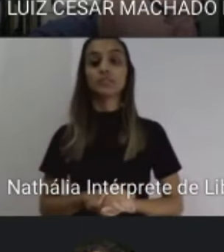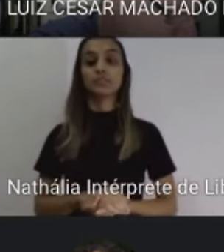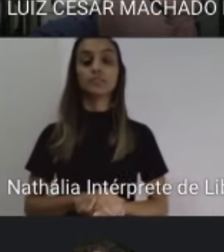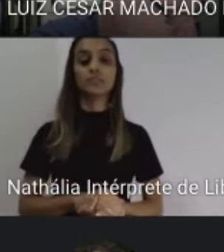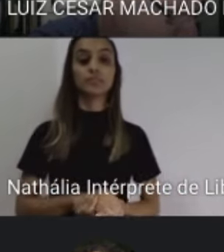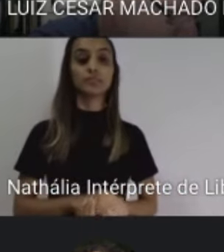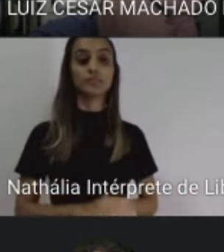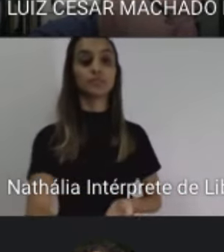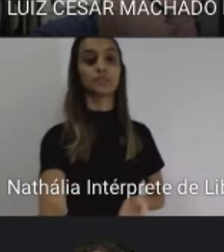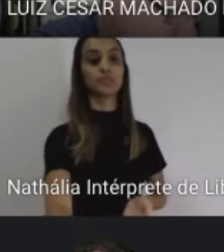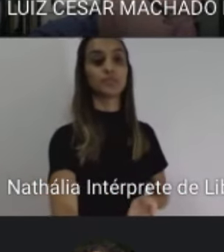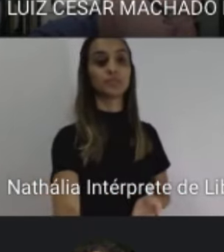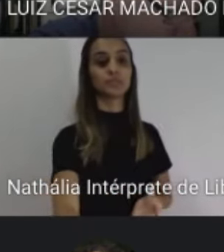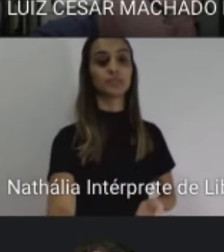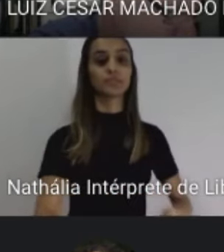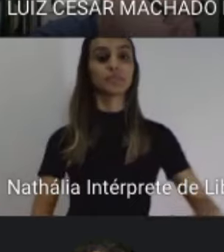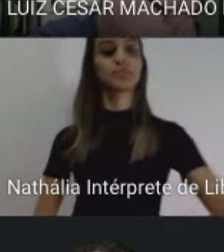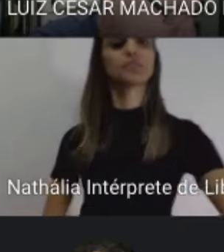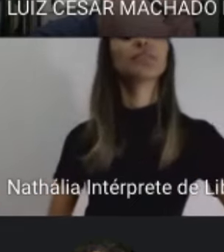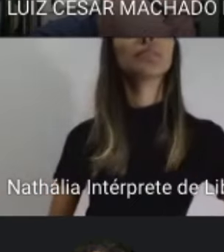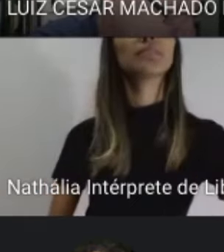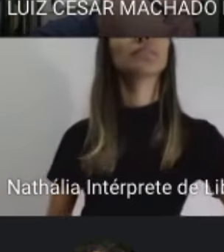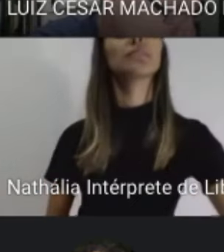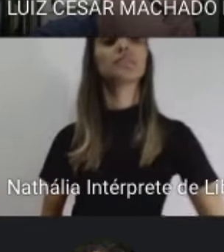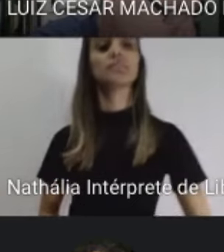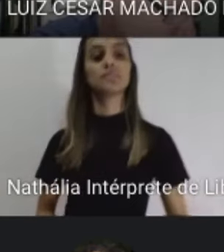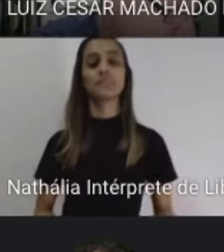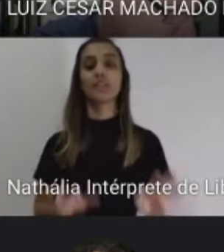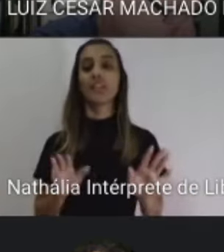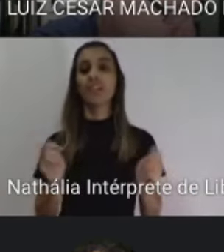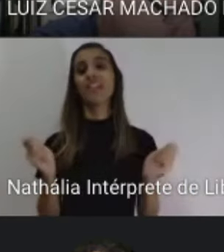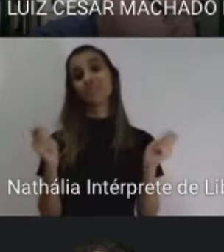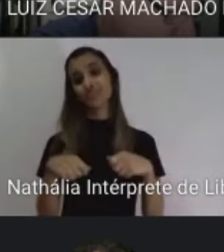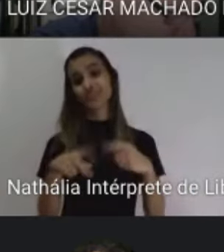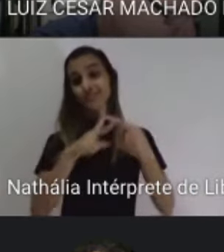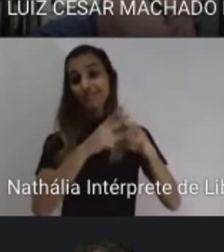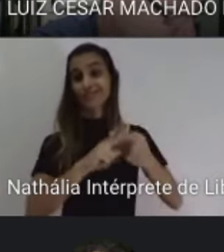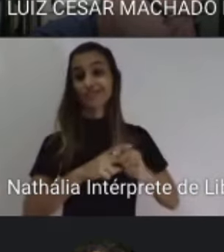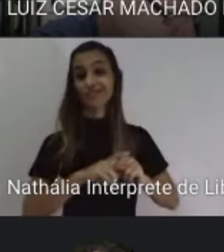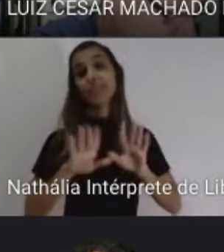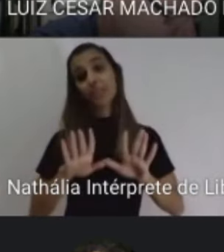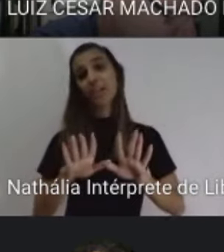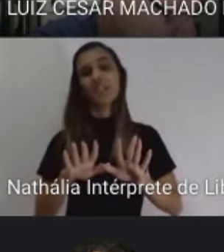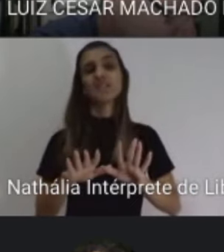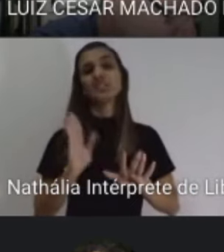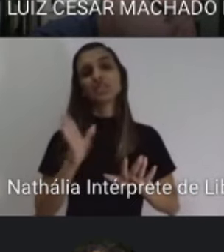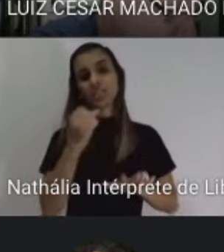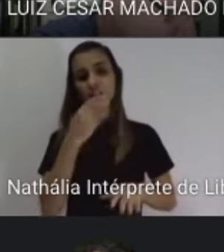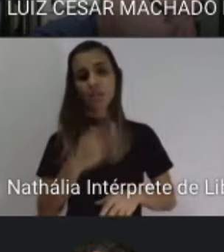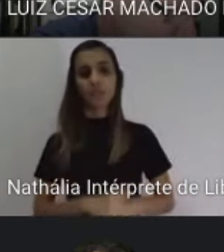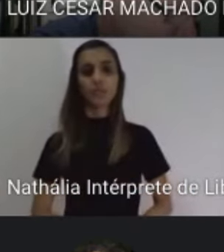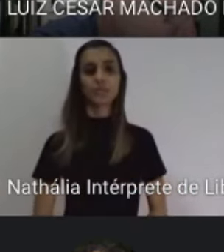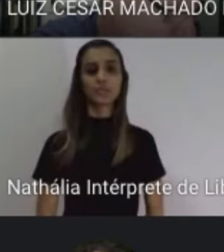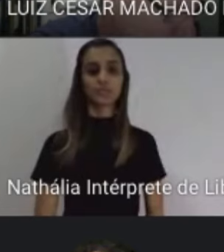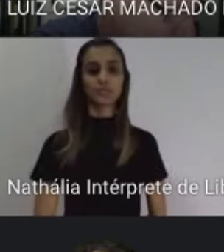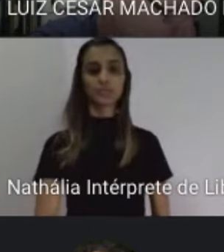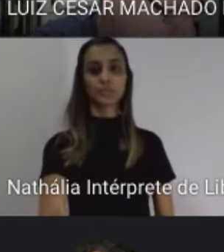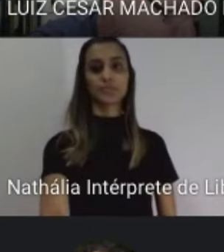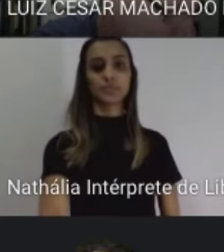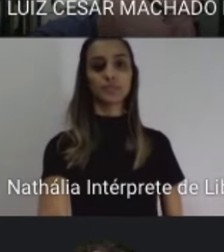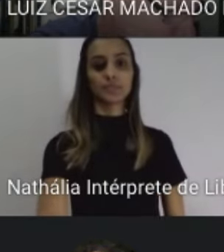ter algumas questões corrigidas, mas no contexto geral é aceitável. Agora, o que não é aceitável, como eu falei, é